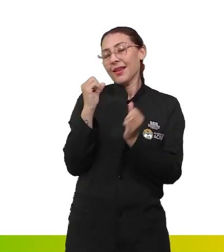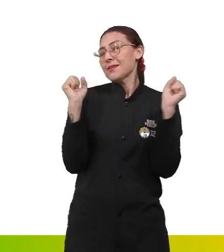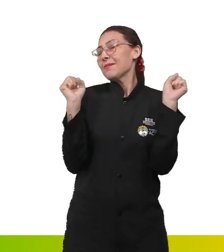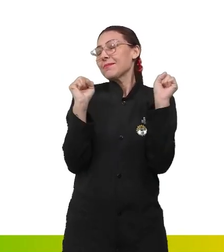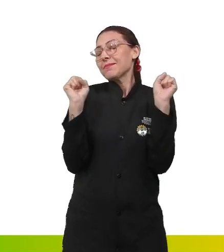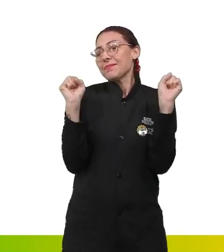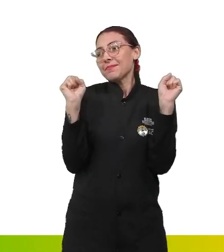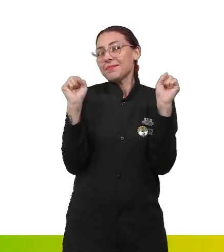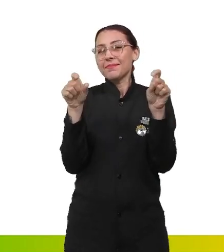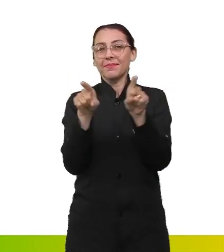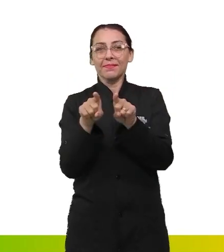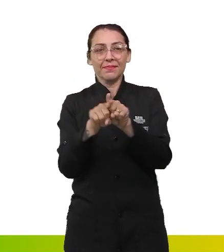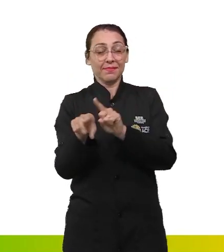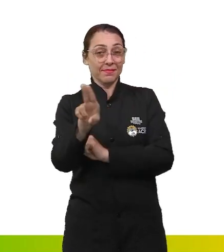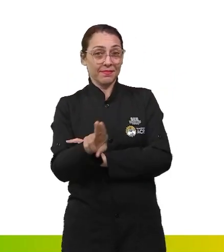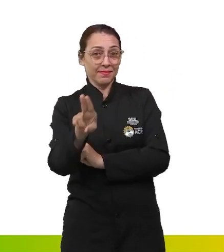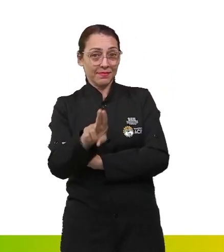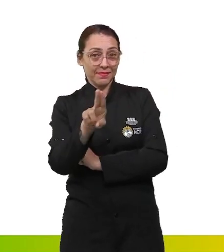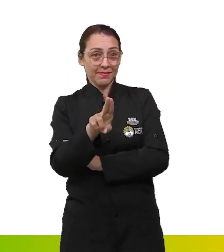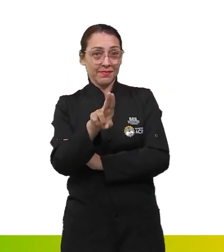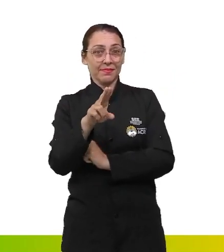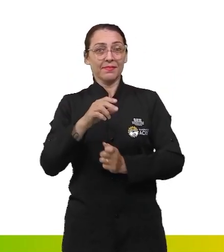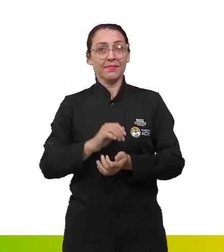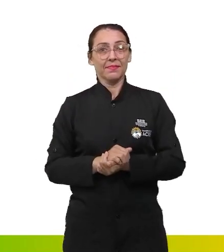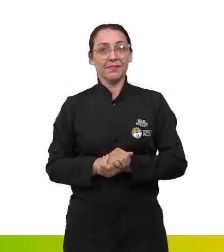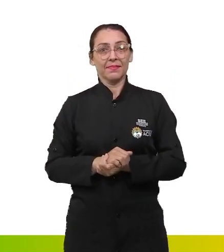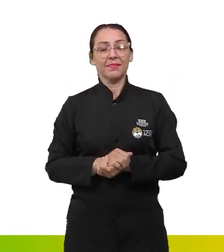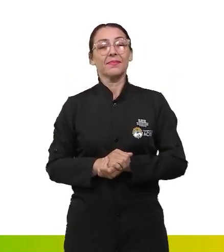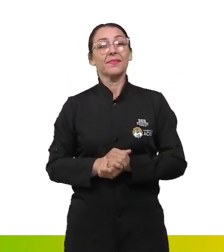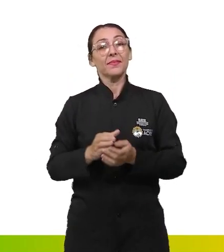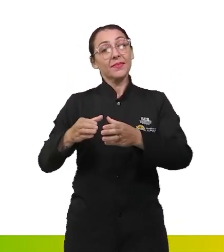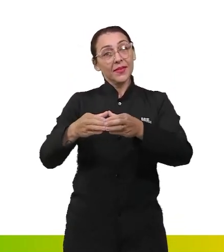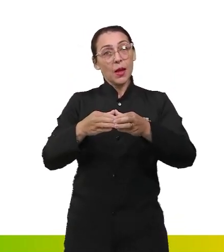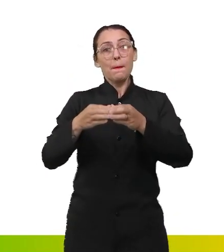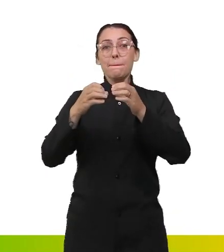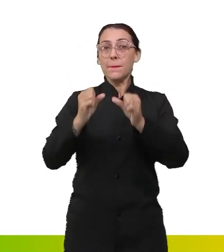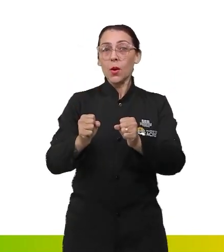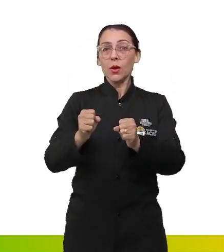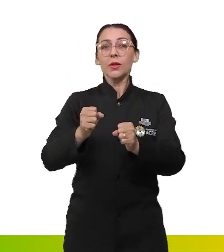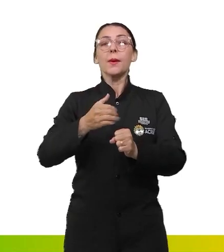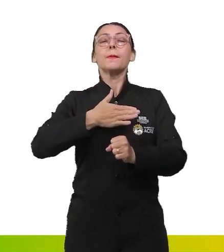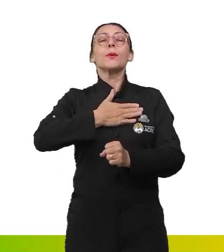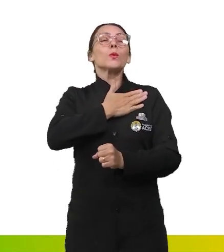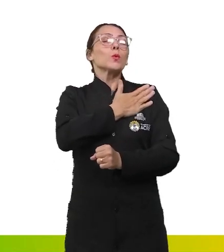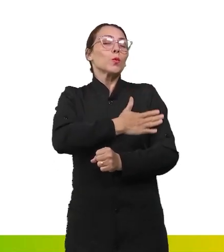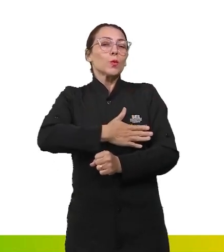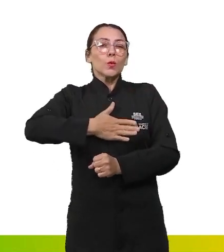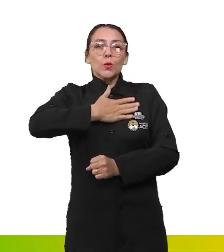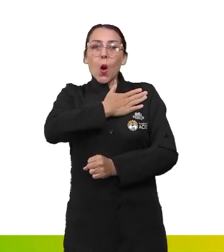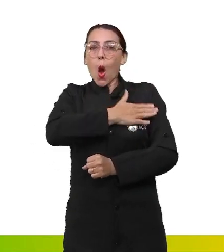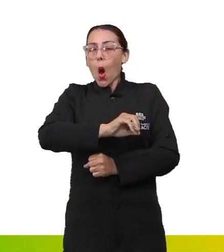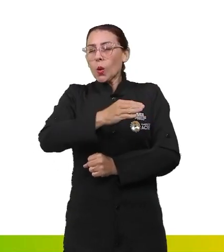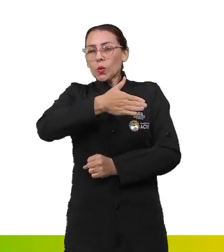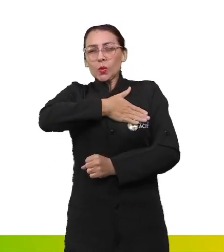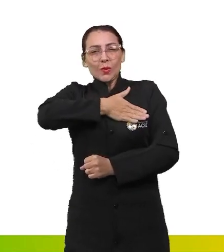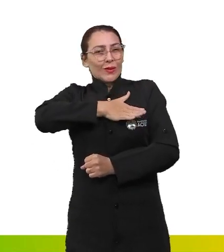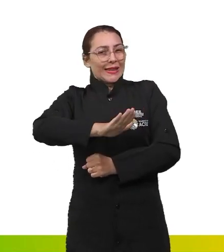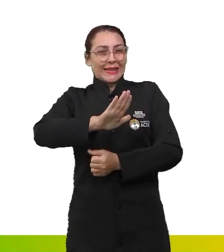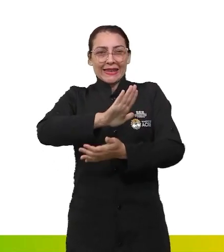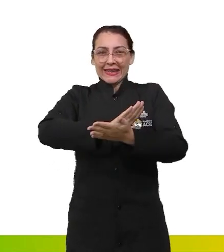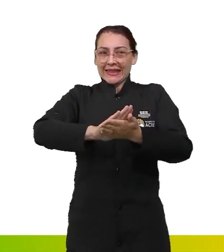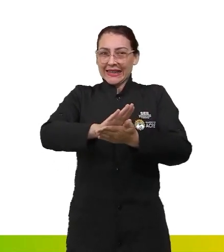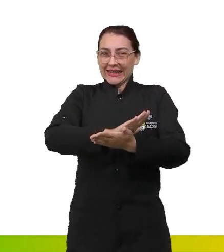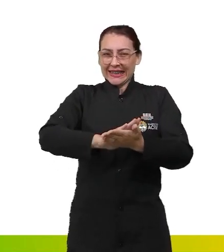mucho. Então, também utilizo me encantar, que encanta. El tacacá pode me gustar mucho. Ou não me gostar, ou